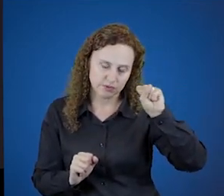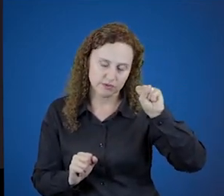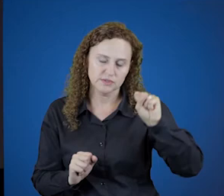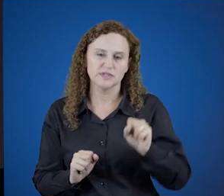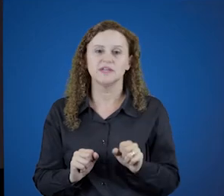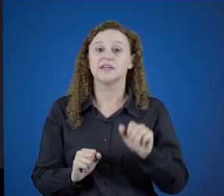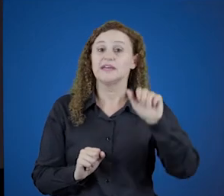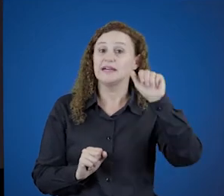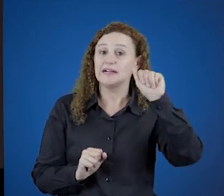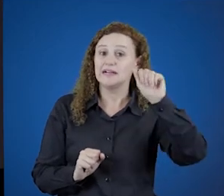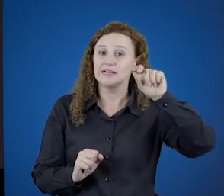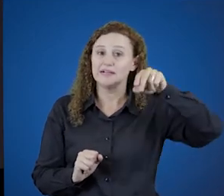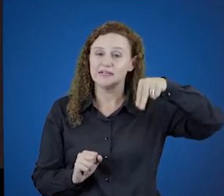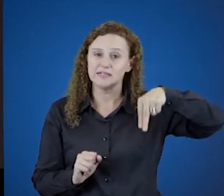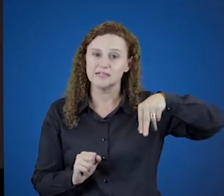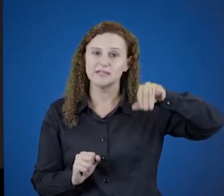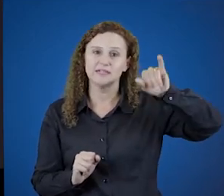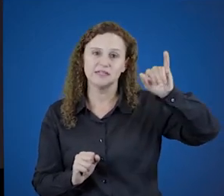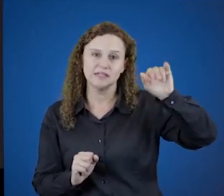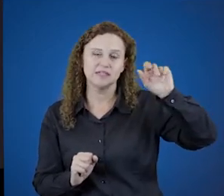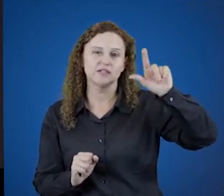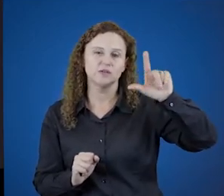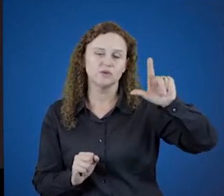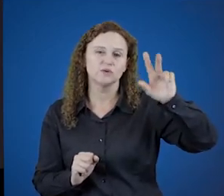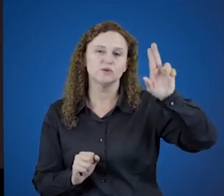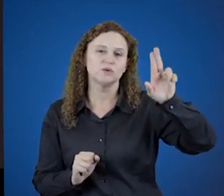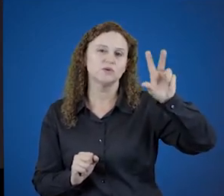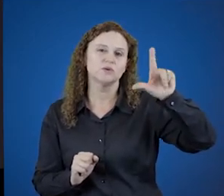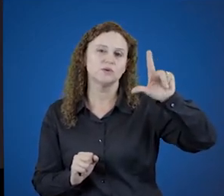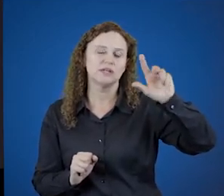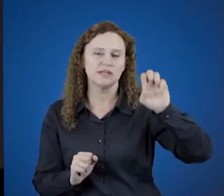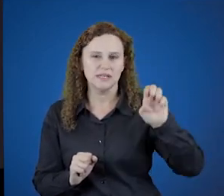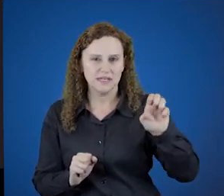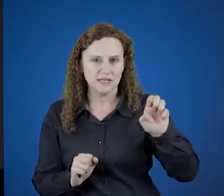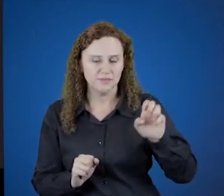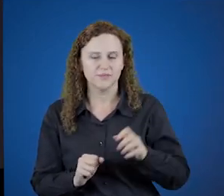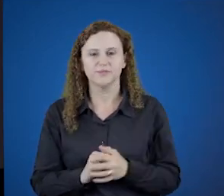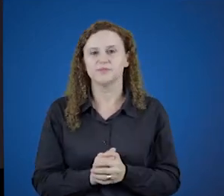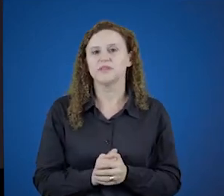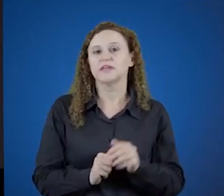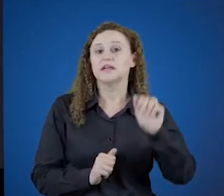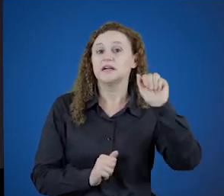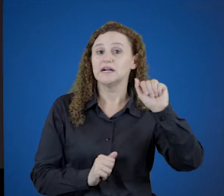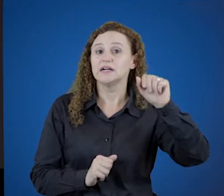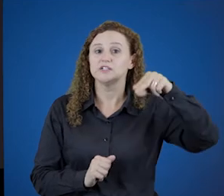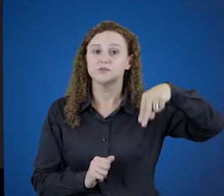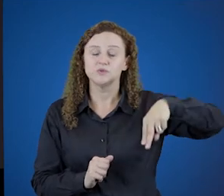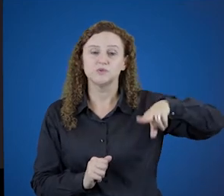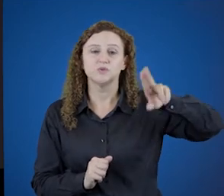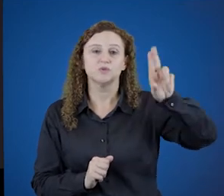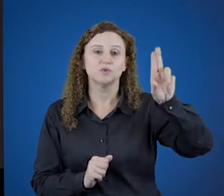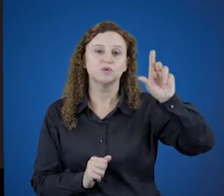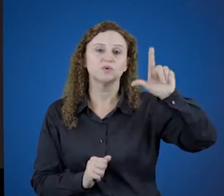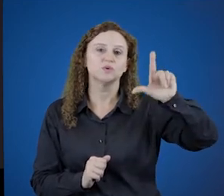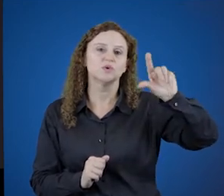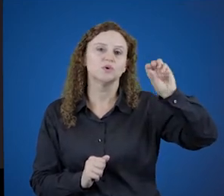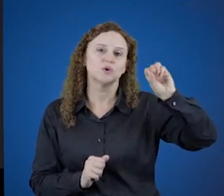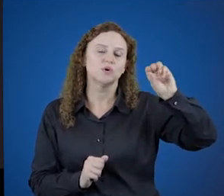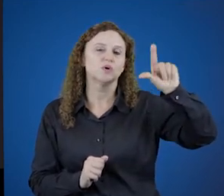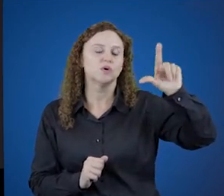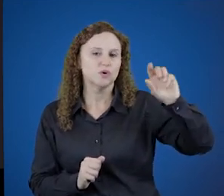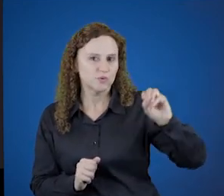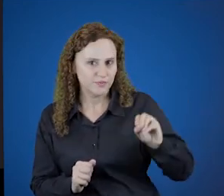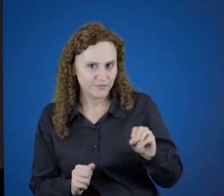singular ano Li Oi dativo singular ano no